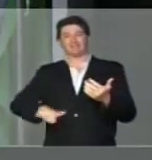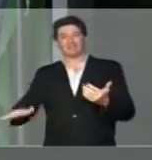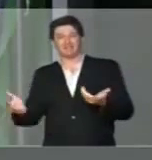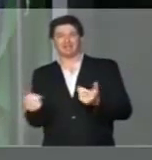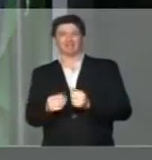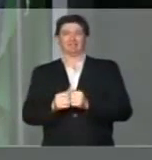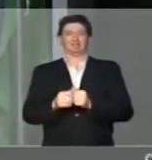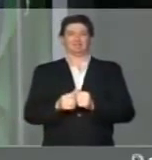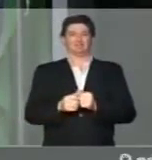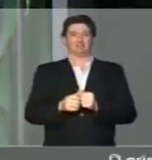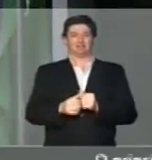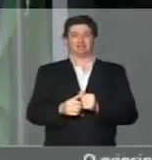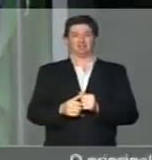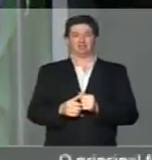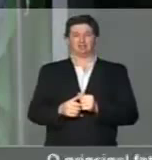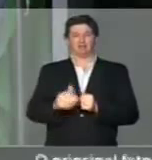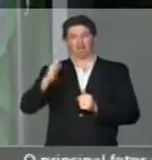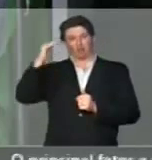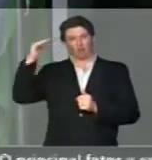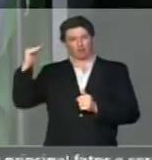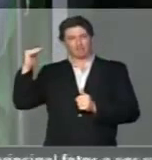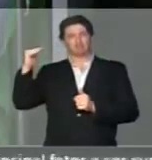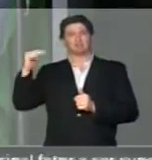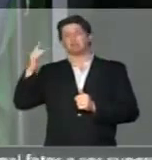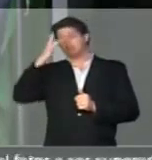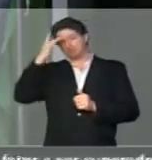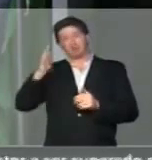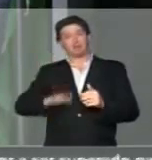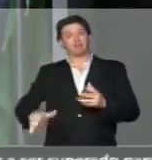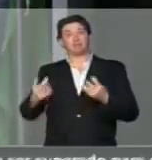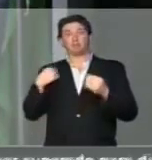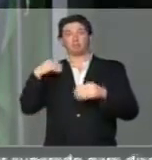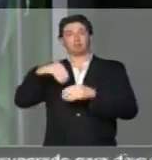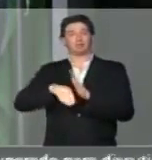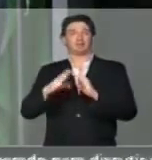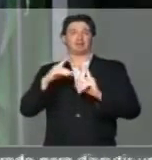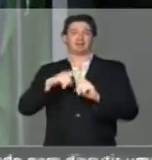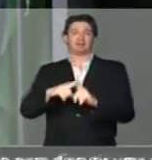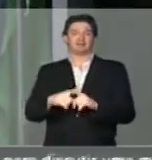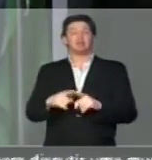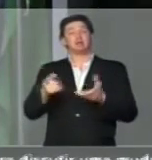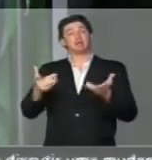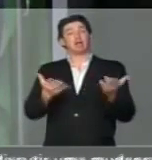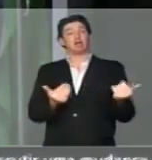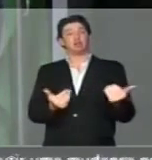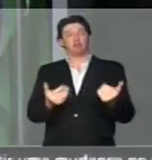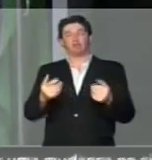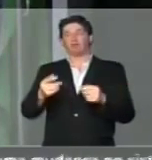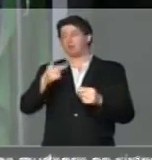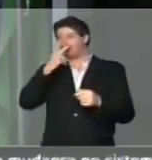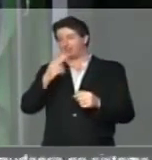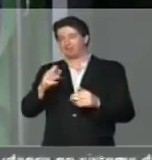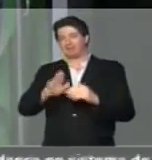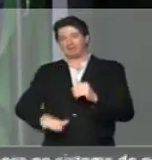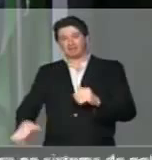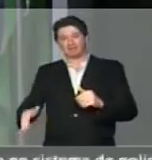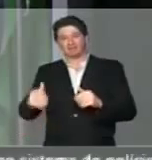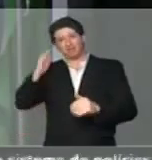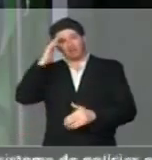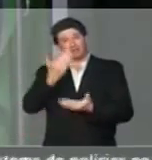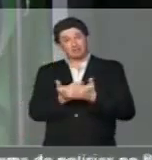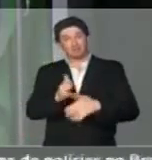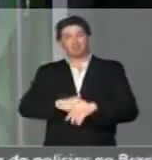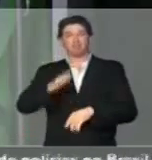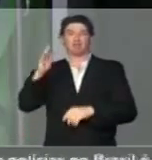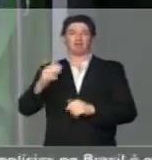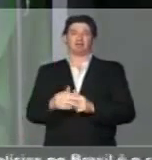crianças. Como tem criança na nossa igreja? Isso aí faz a juventude, faz as crianças acreditarem